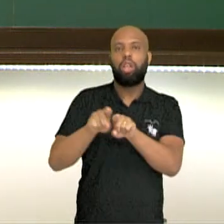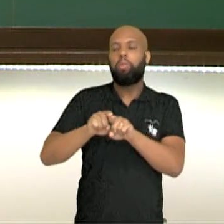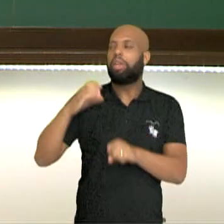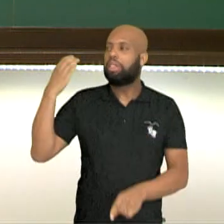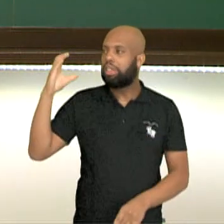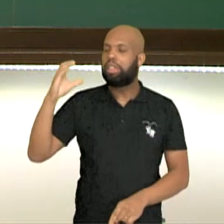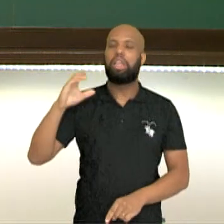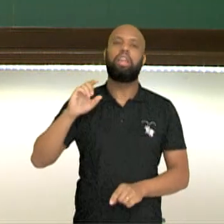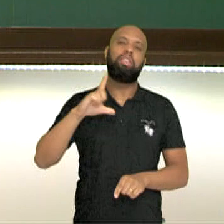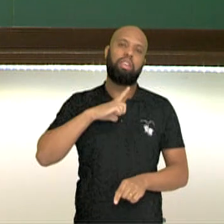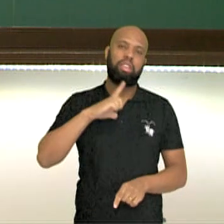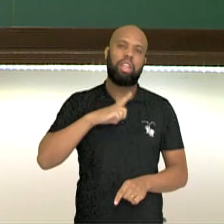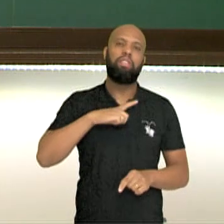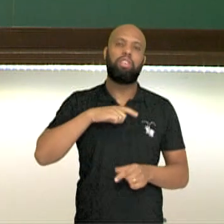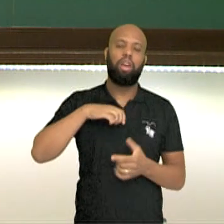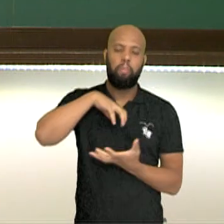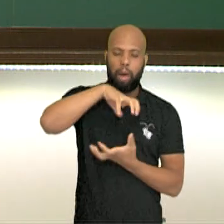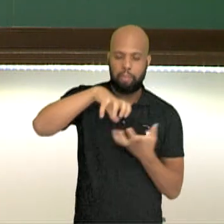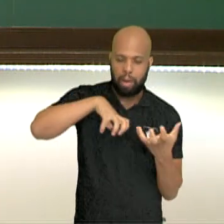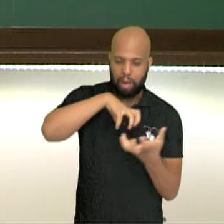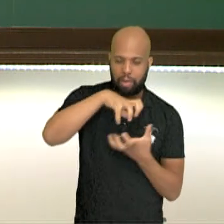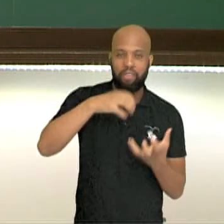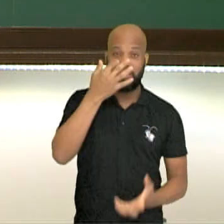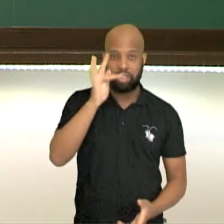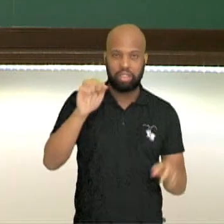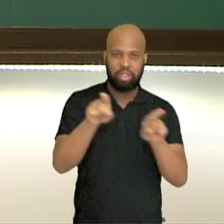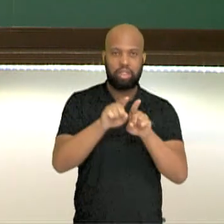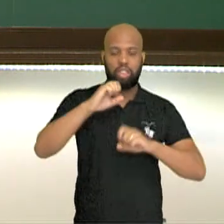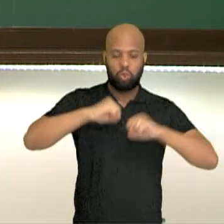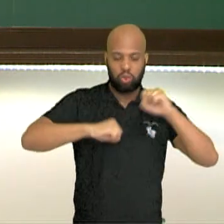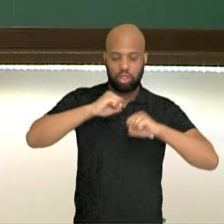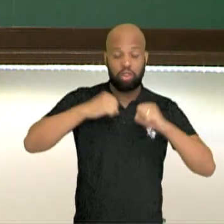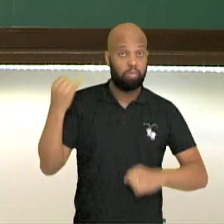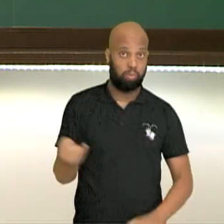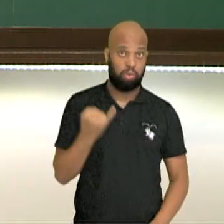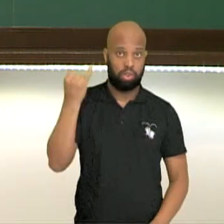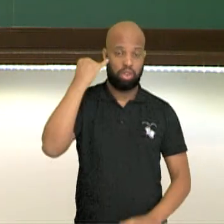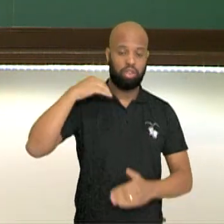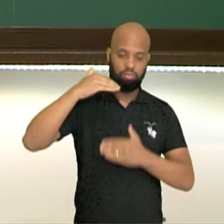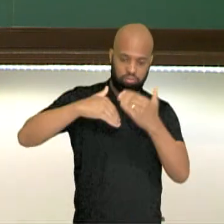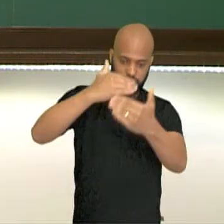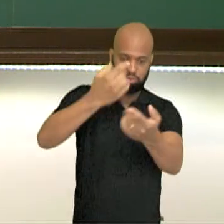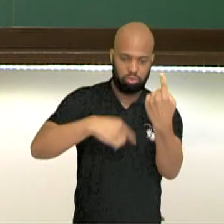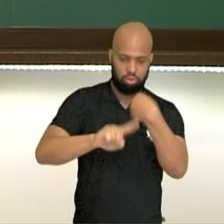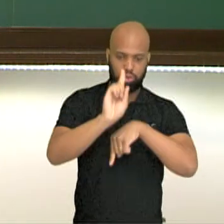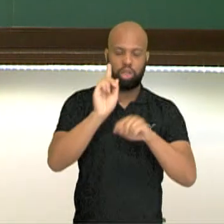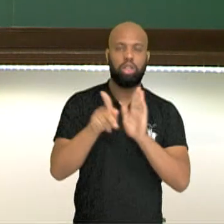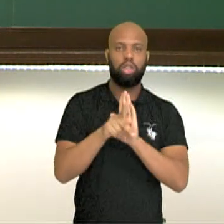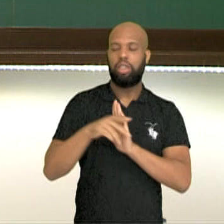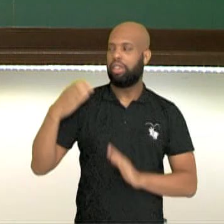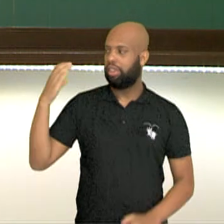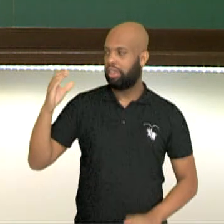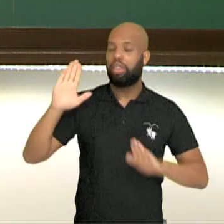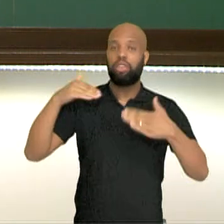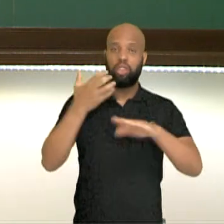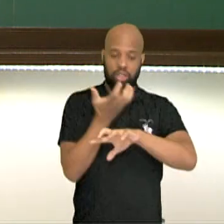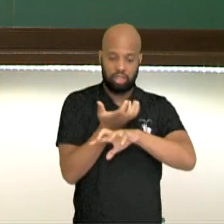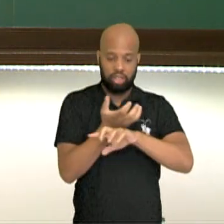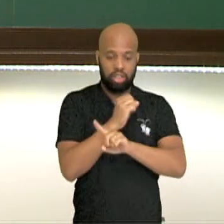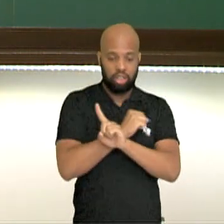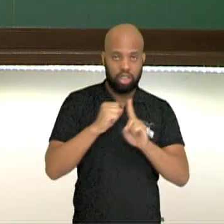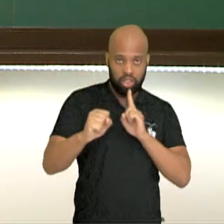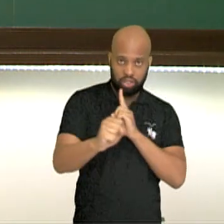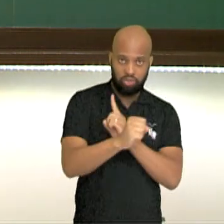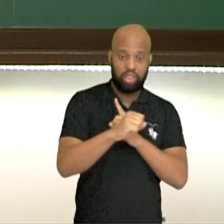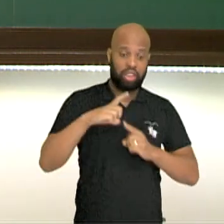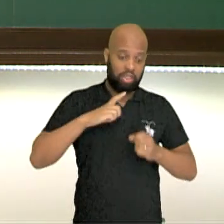francesa, a Revolução Industrial, são muito importantes também para o desenvolvimento das ciências. Isso é bacana. E a sociologia teve nessas revoluções